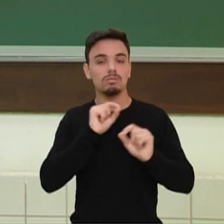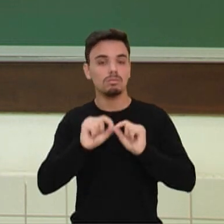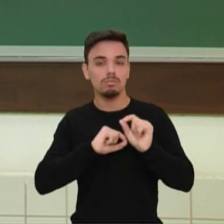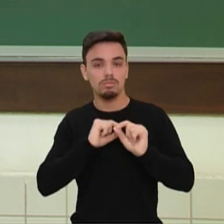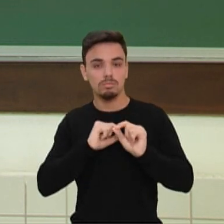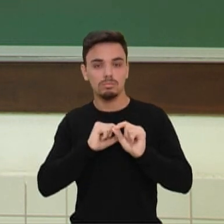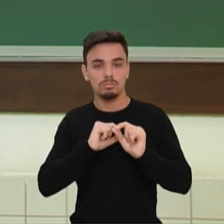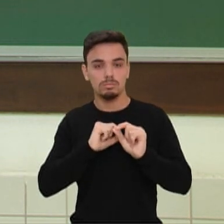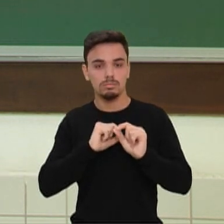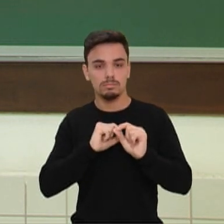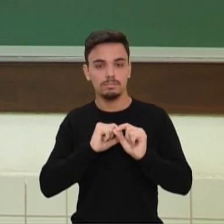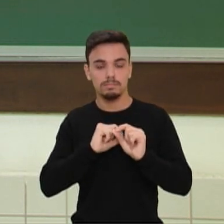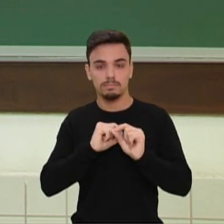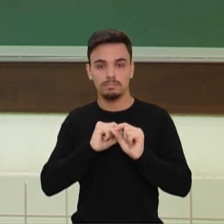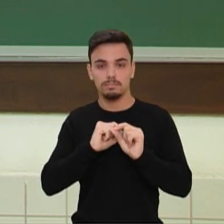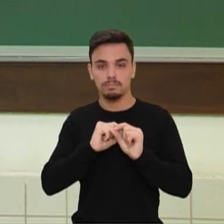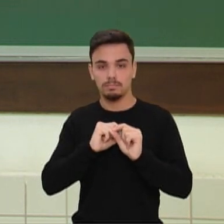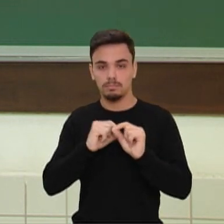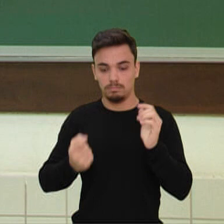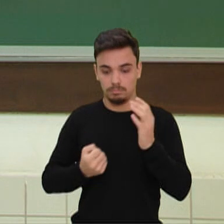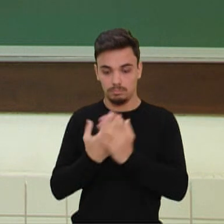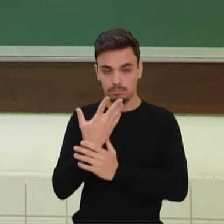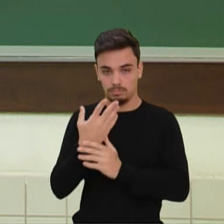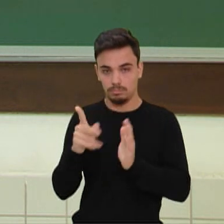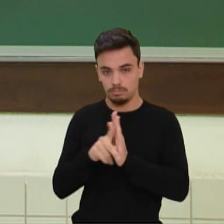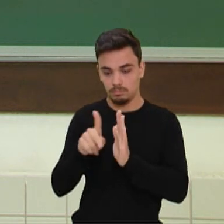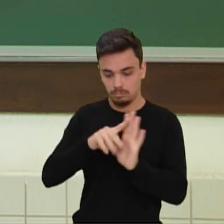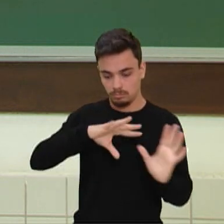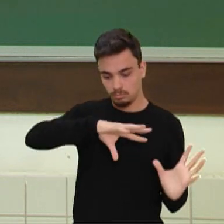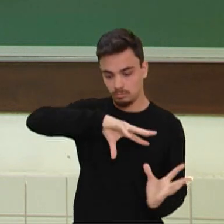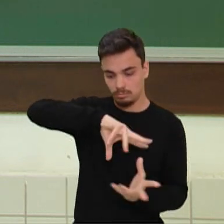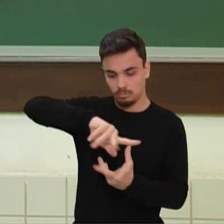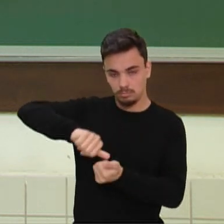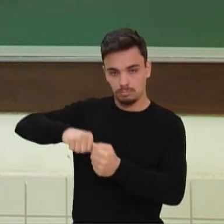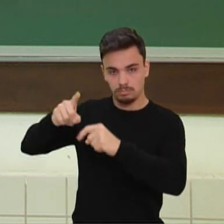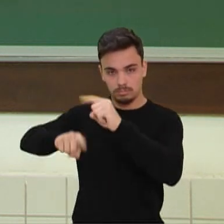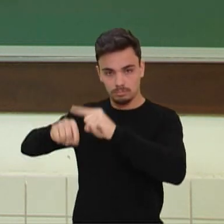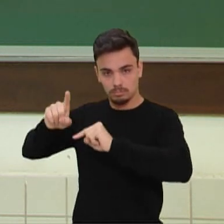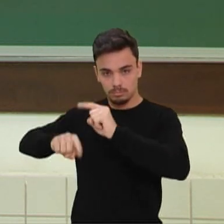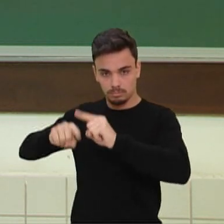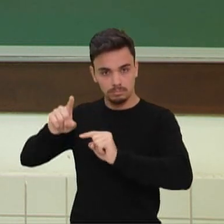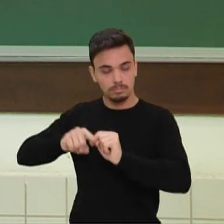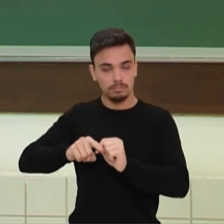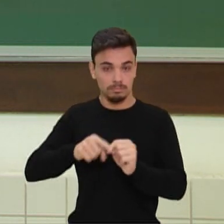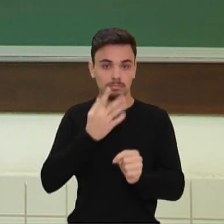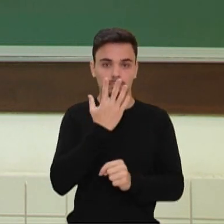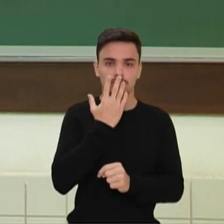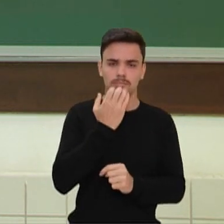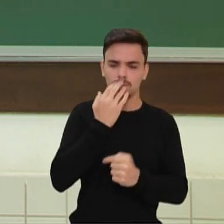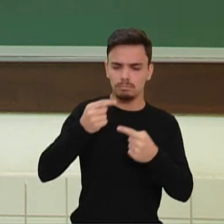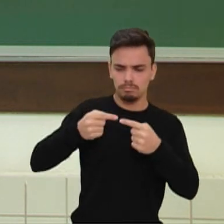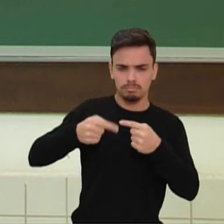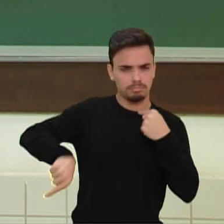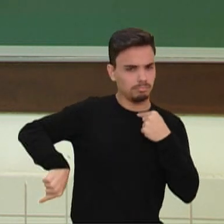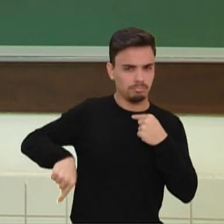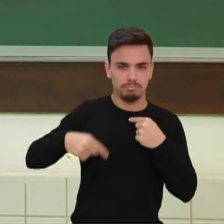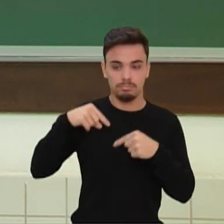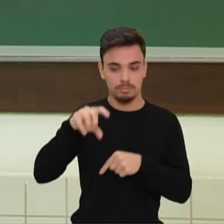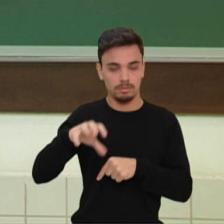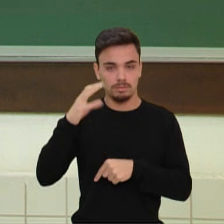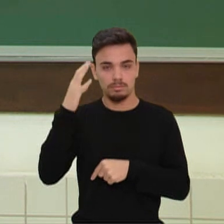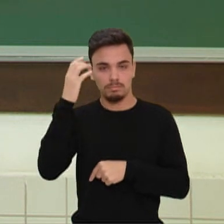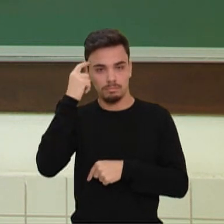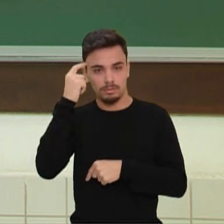seriam os fundamentos daquilo que existe no mundo material. O Nietzsche discorda absolutamente dessa